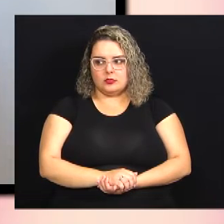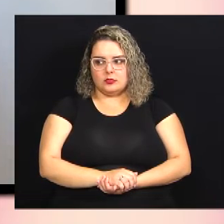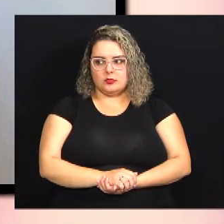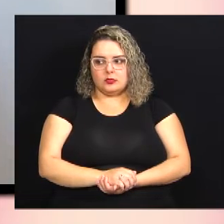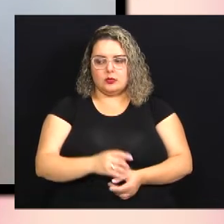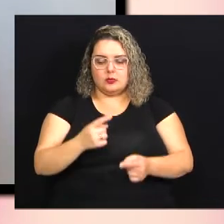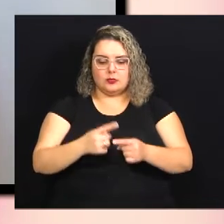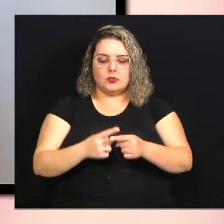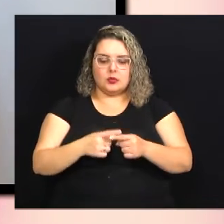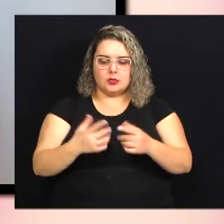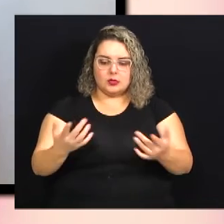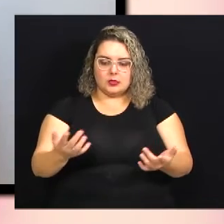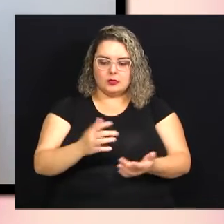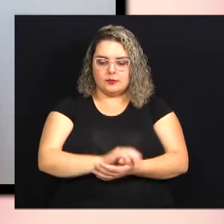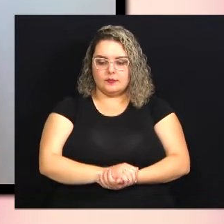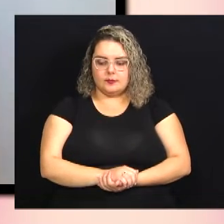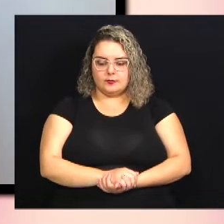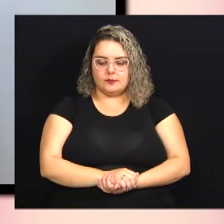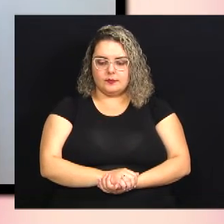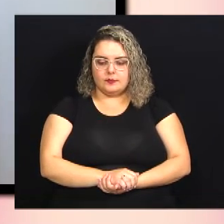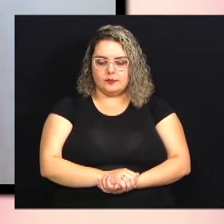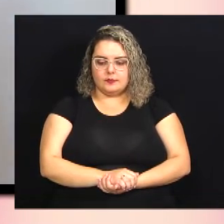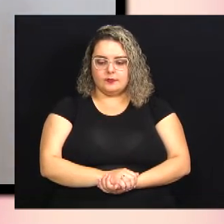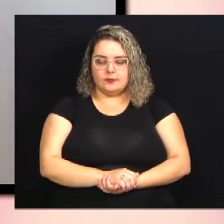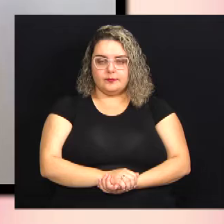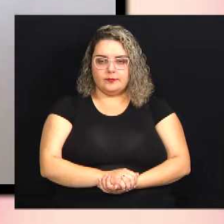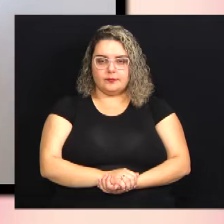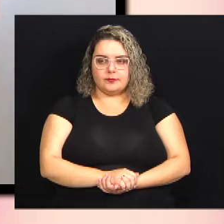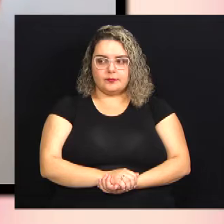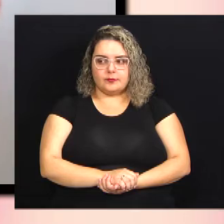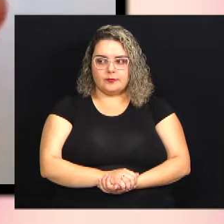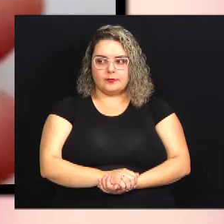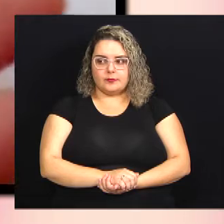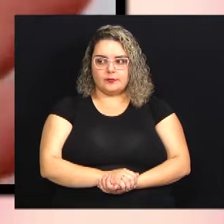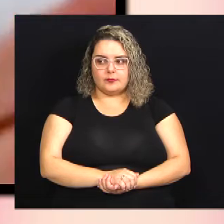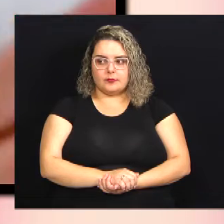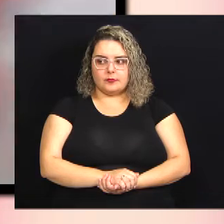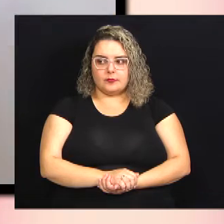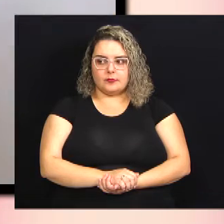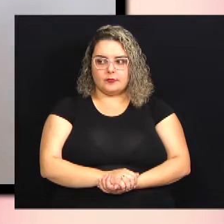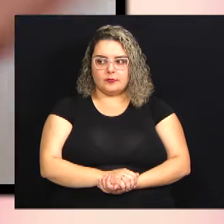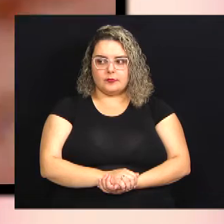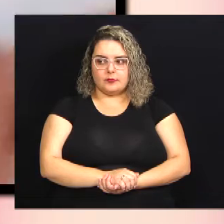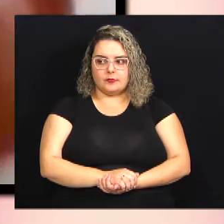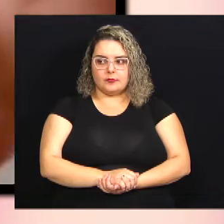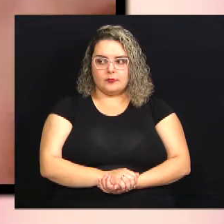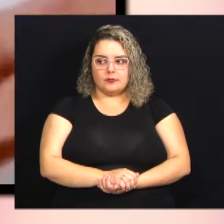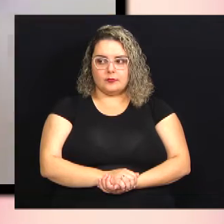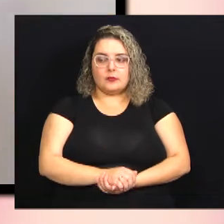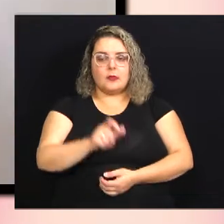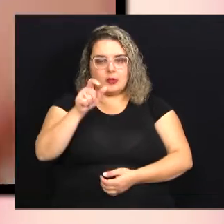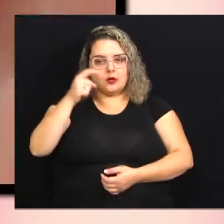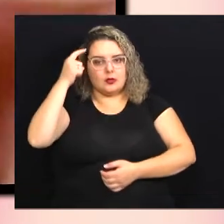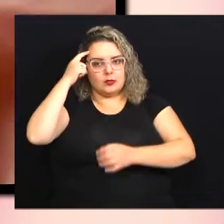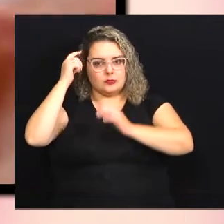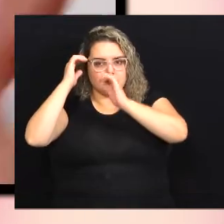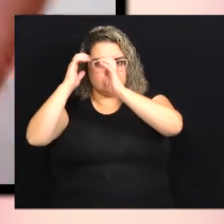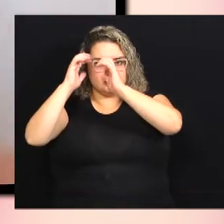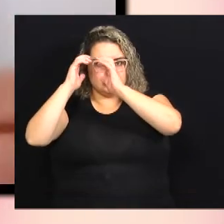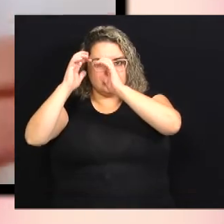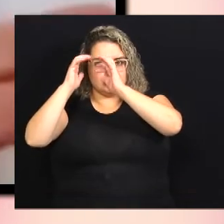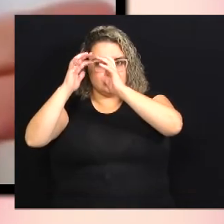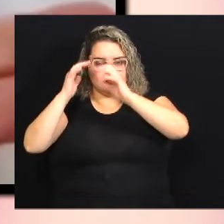Porque, assim, uma pessoa que tem um cérebro que foi feito